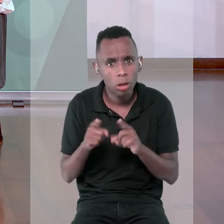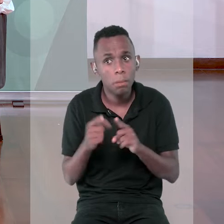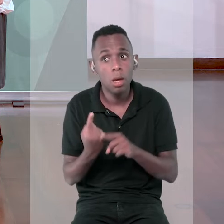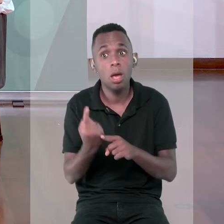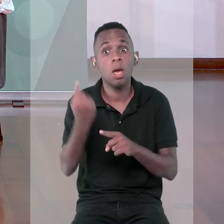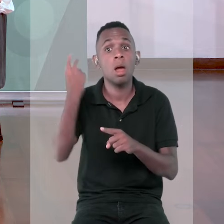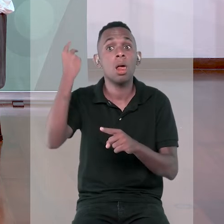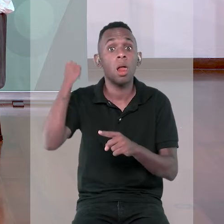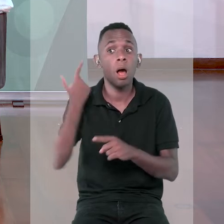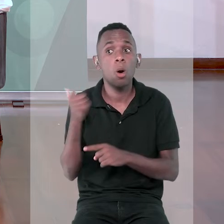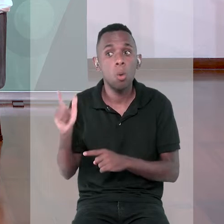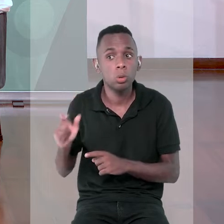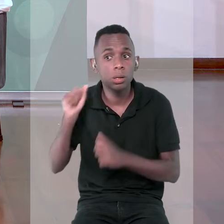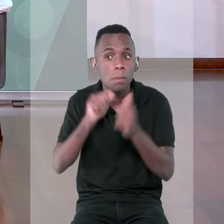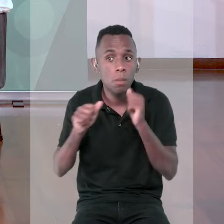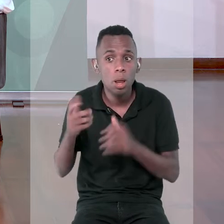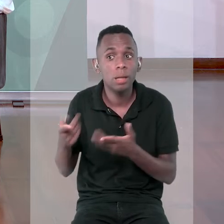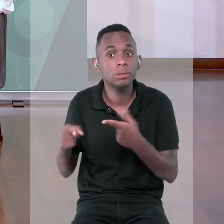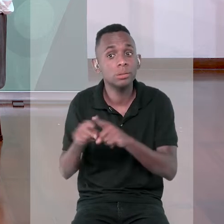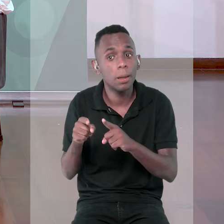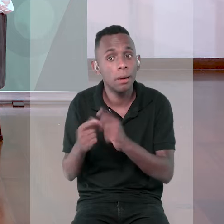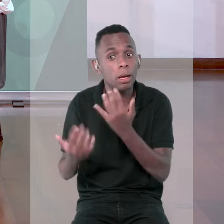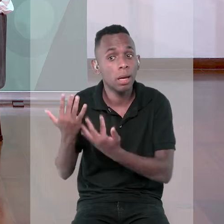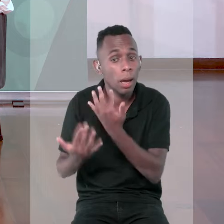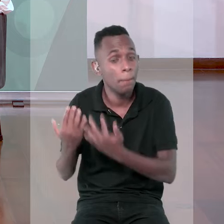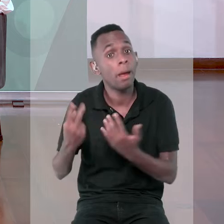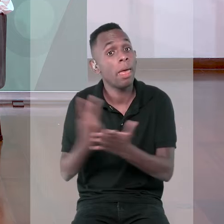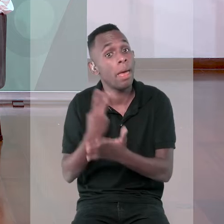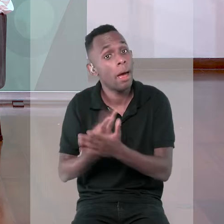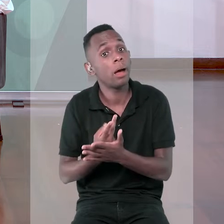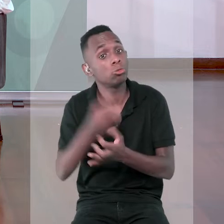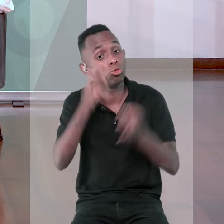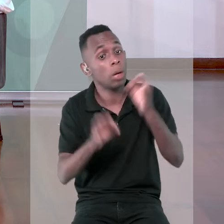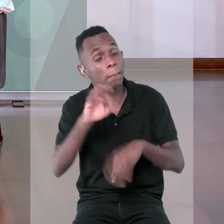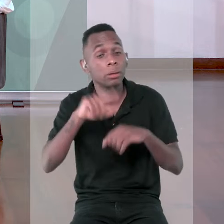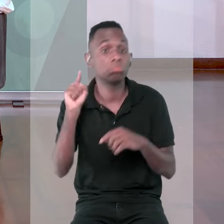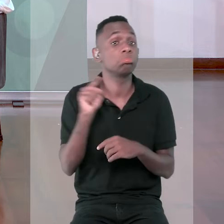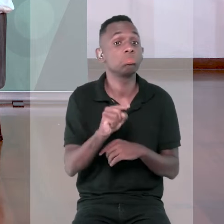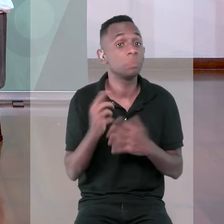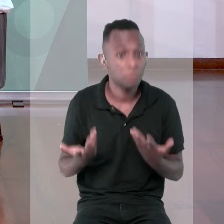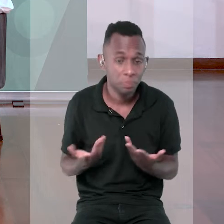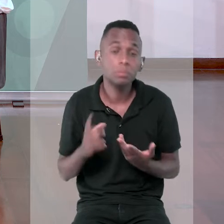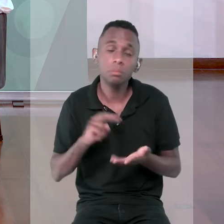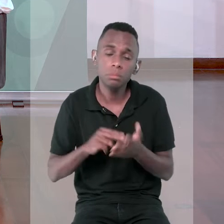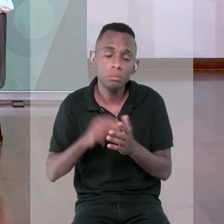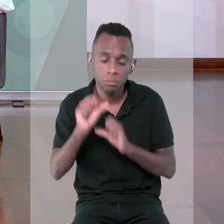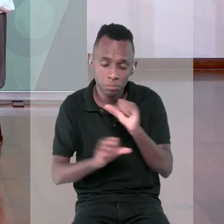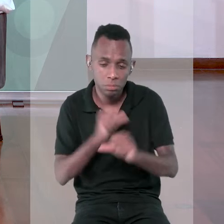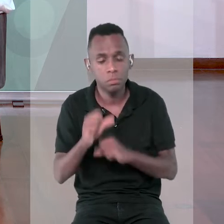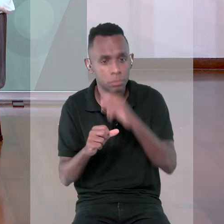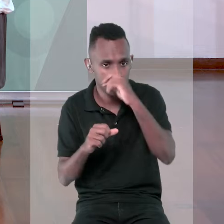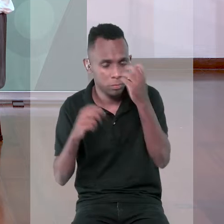foram queimadas também, né, não houve um erro no julgamento dessas mulheres? Então, até nisso, ela é revolucionária. Né?